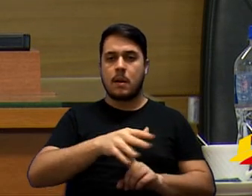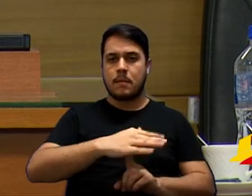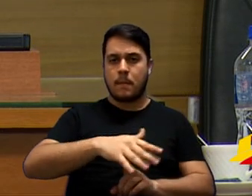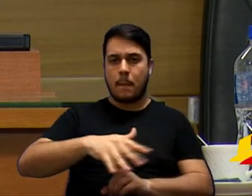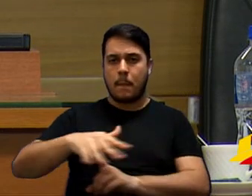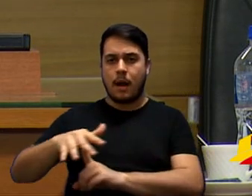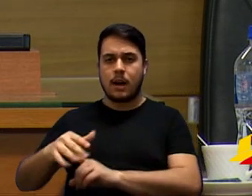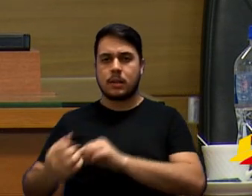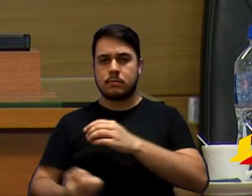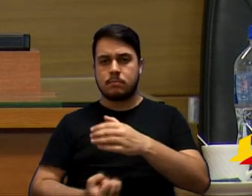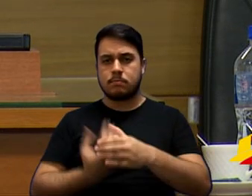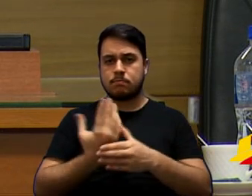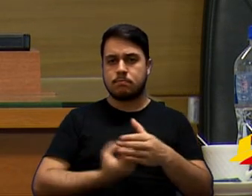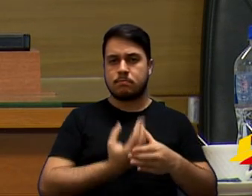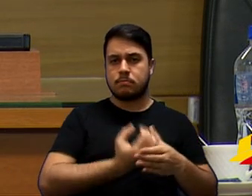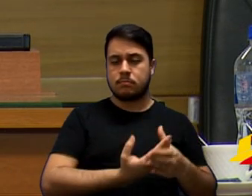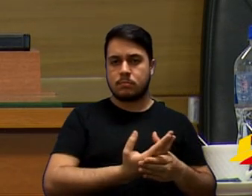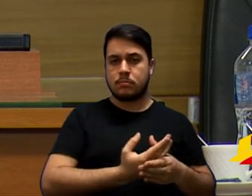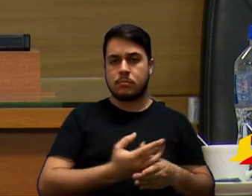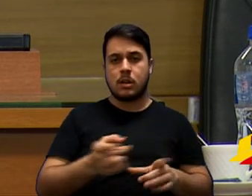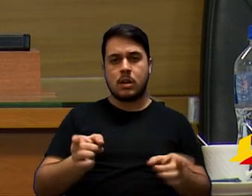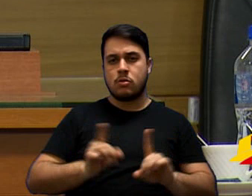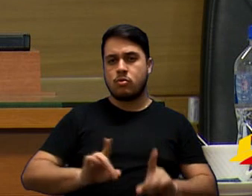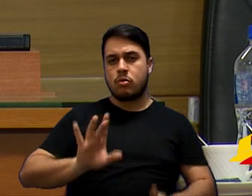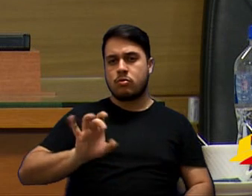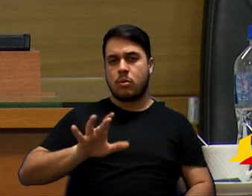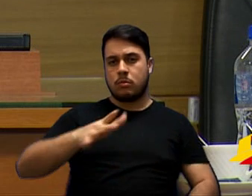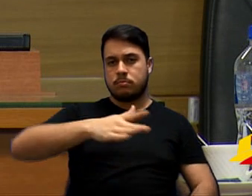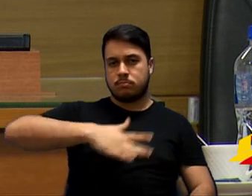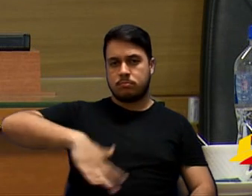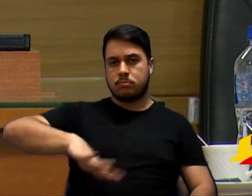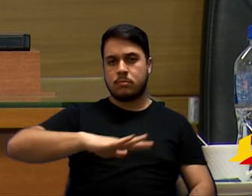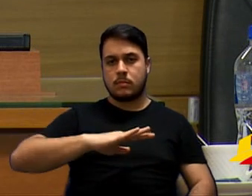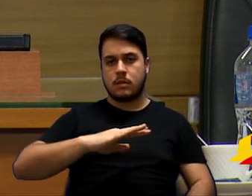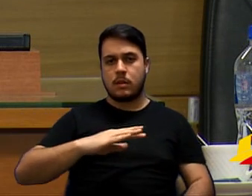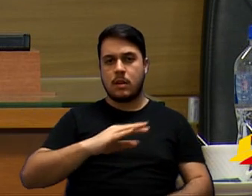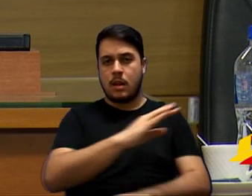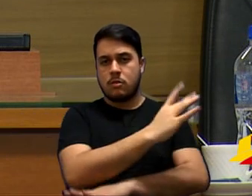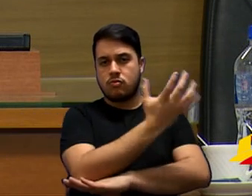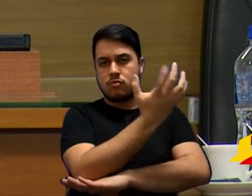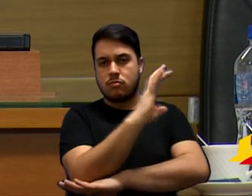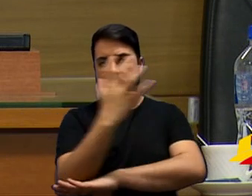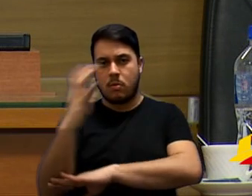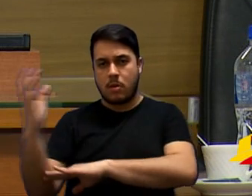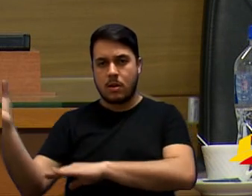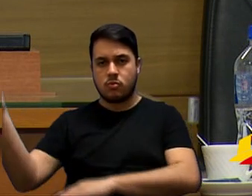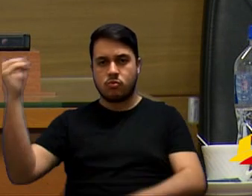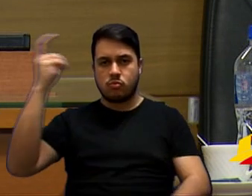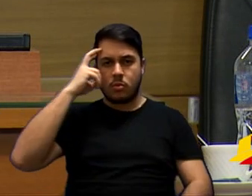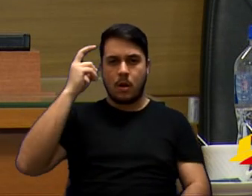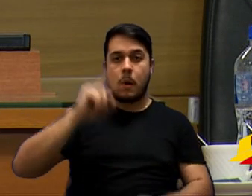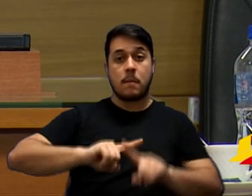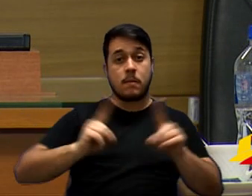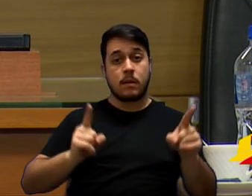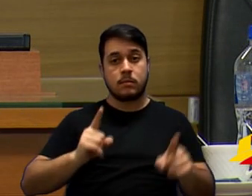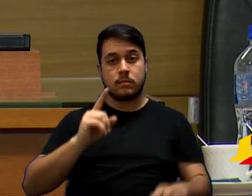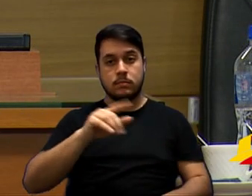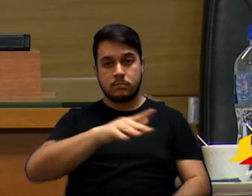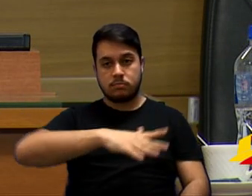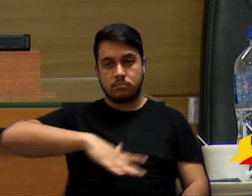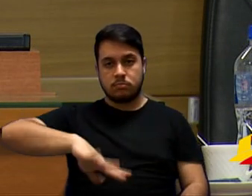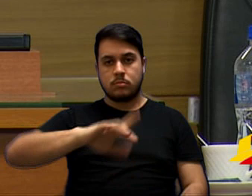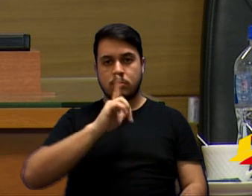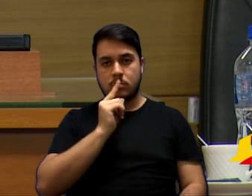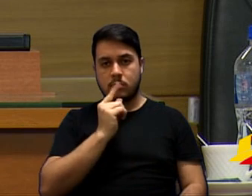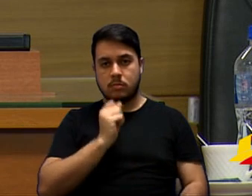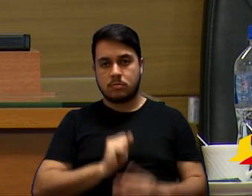não só na na área da floresta rural mas nas diversas áreas de nascentes então é importar com a